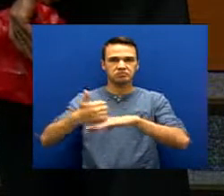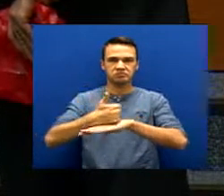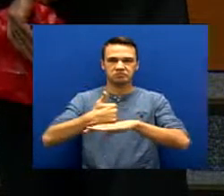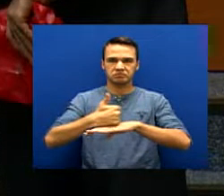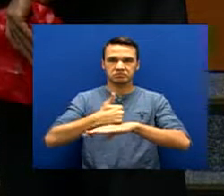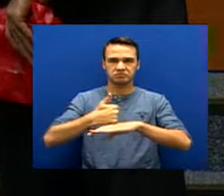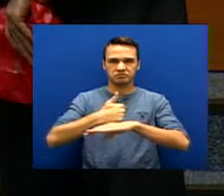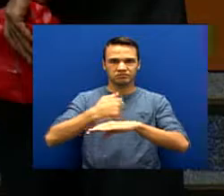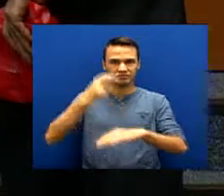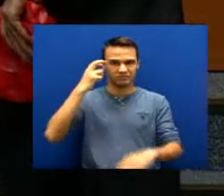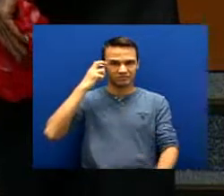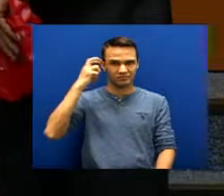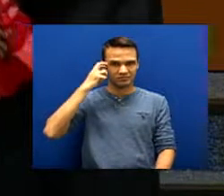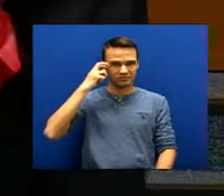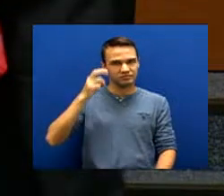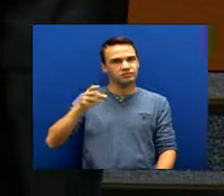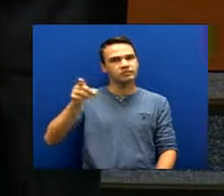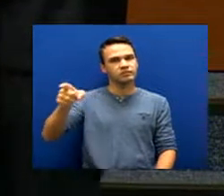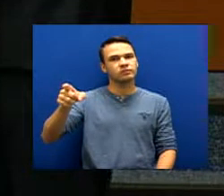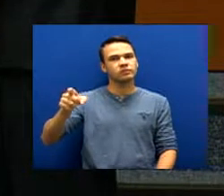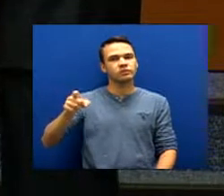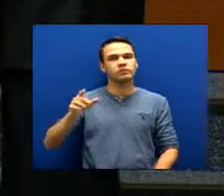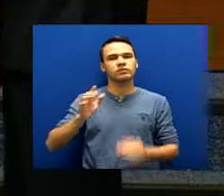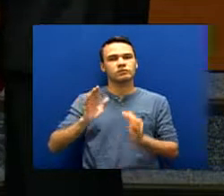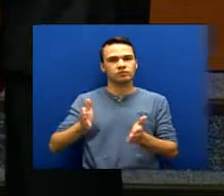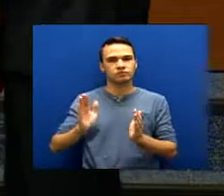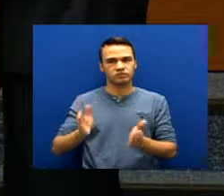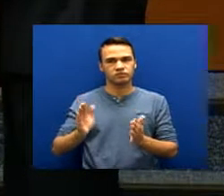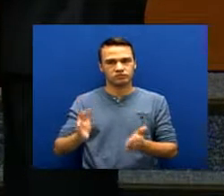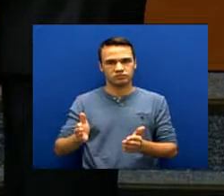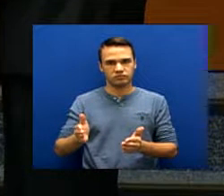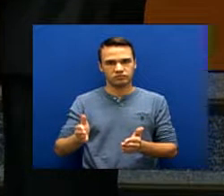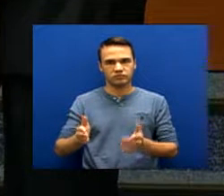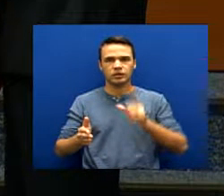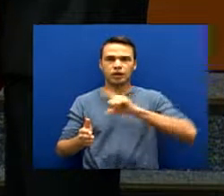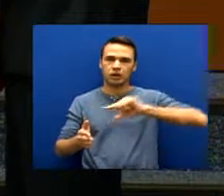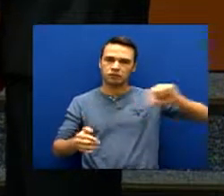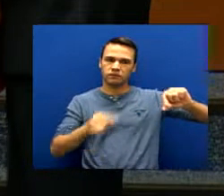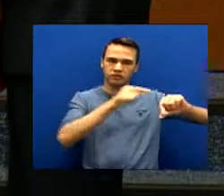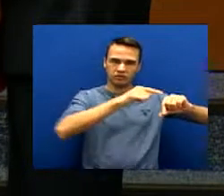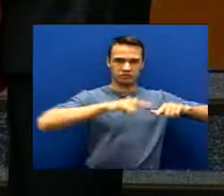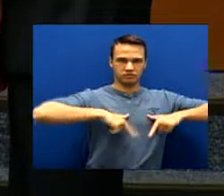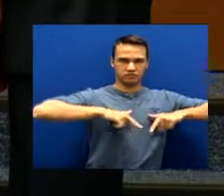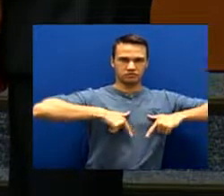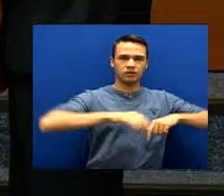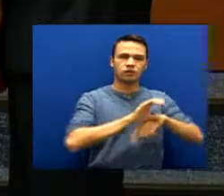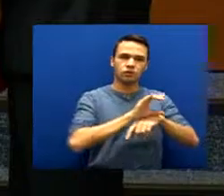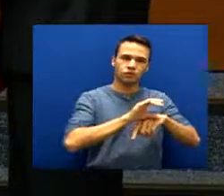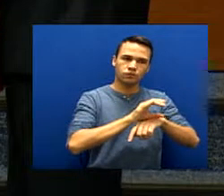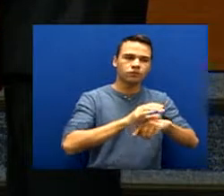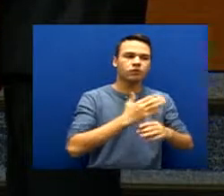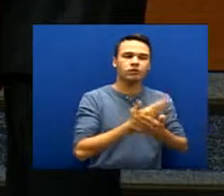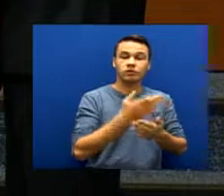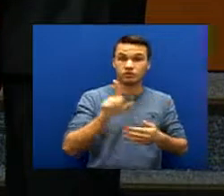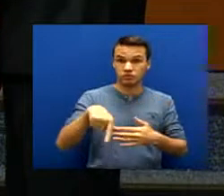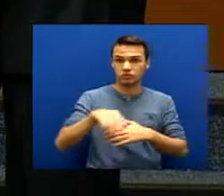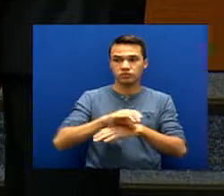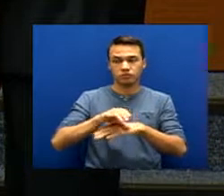jovem. Engana bem, hein, rapaz? Olha só, já é diferente de mim. Eu digo minha idade, as pessoas pensam que é